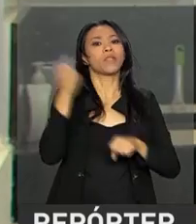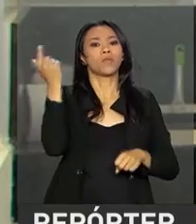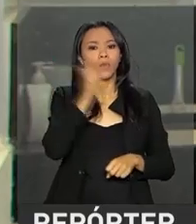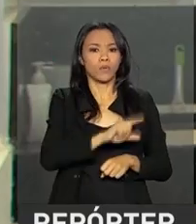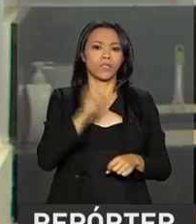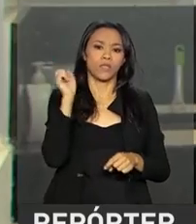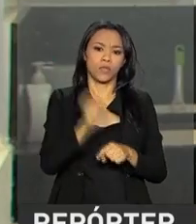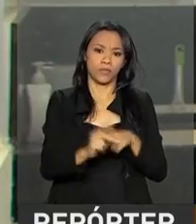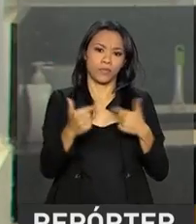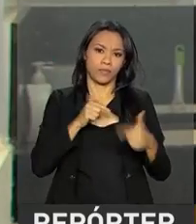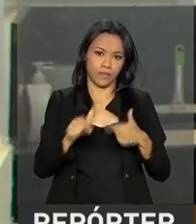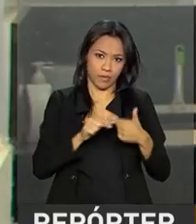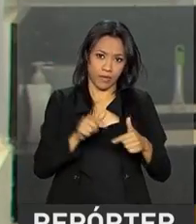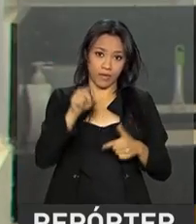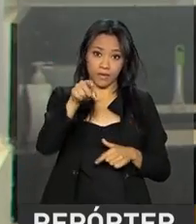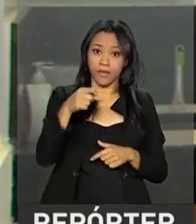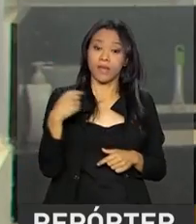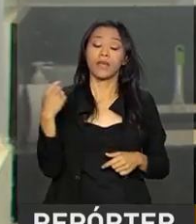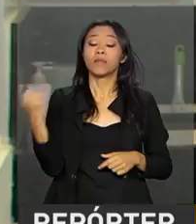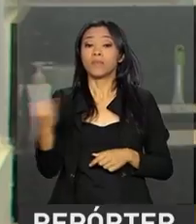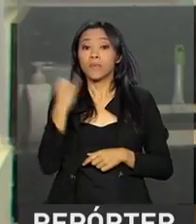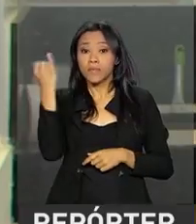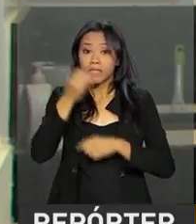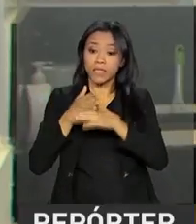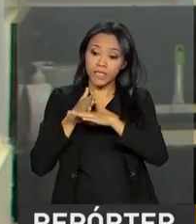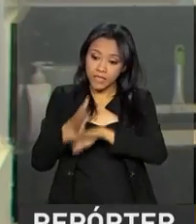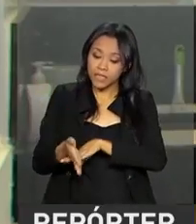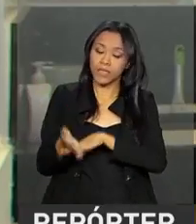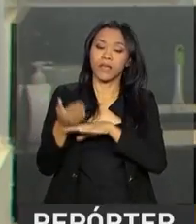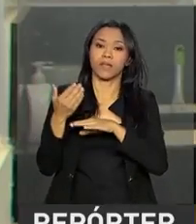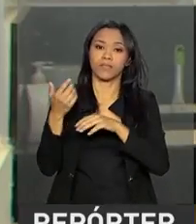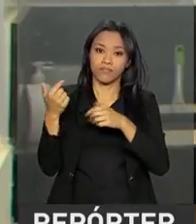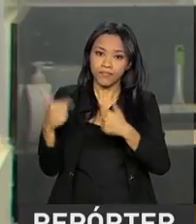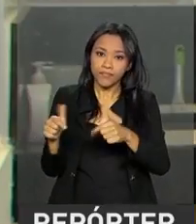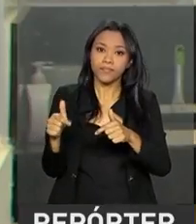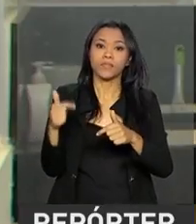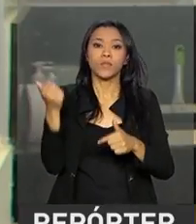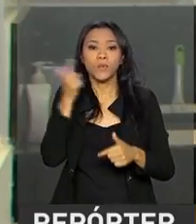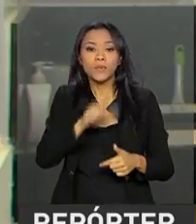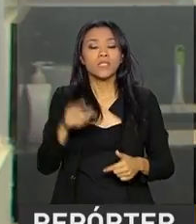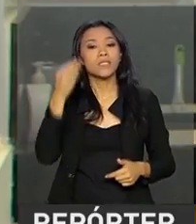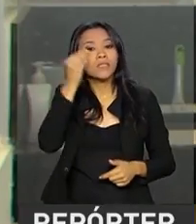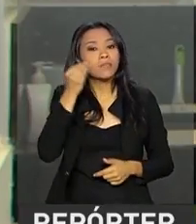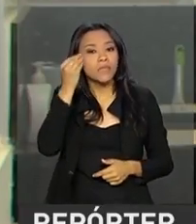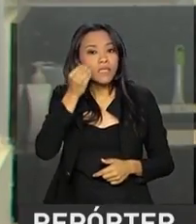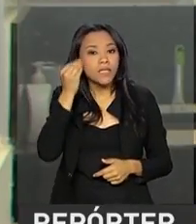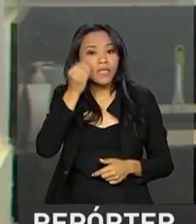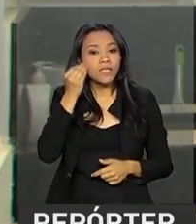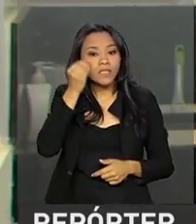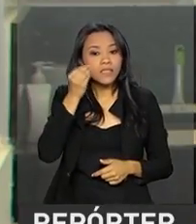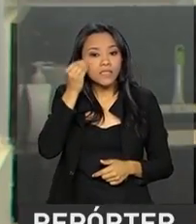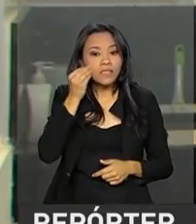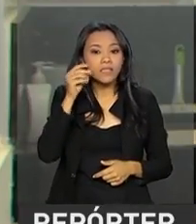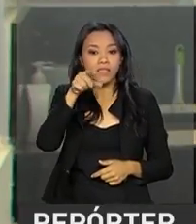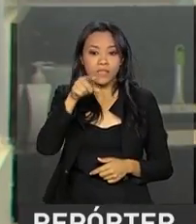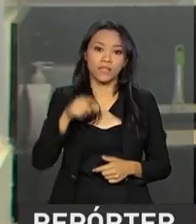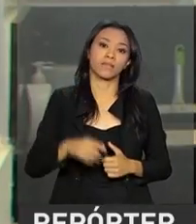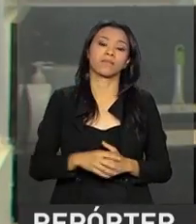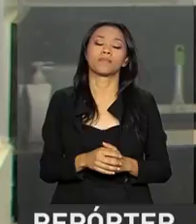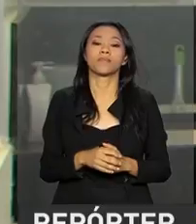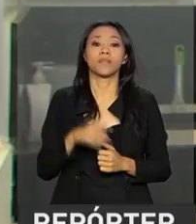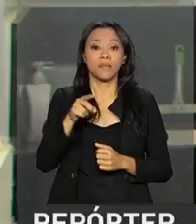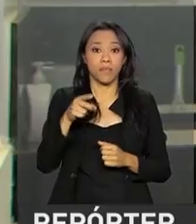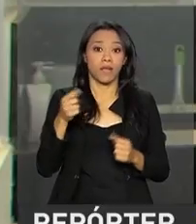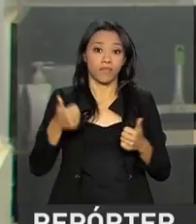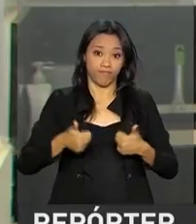importância de conseguir ingressar no mercado de trabalho e conseguir ganhar experiência para realmente estar na um bom profissional se